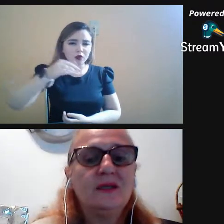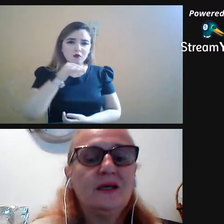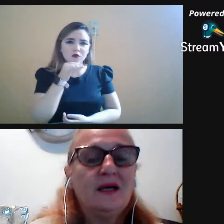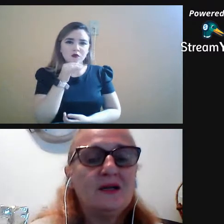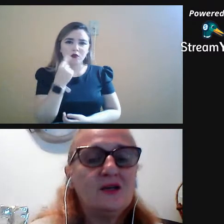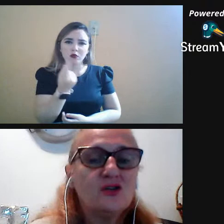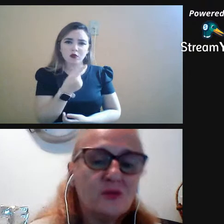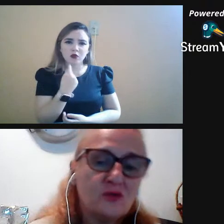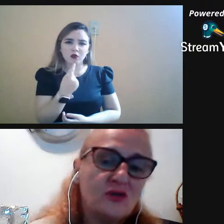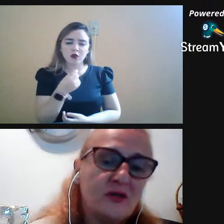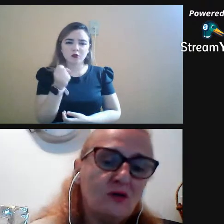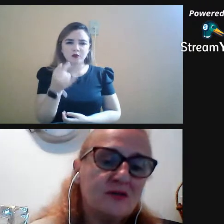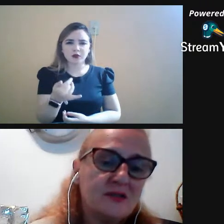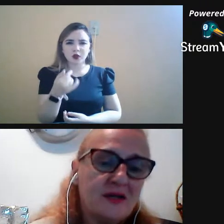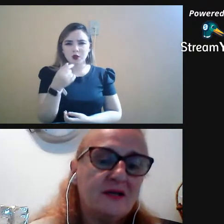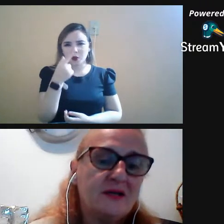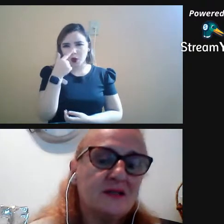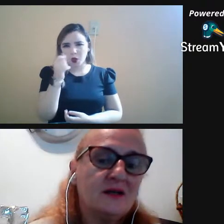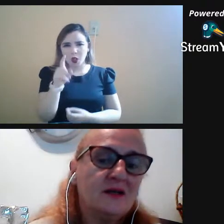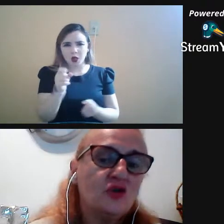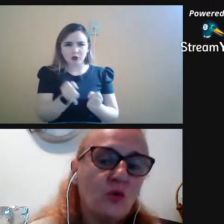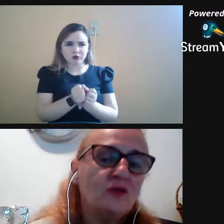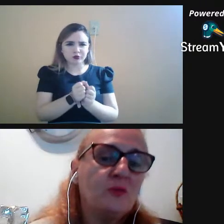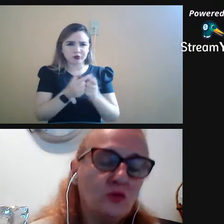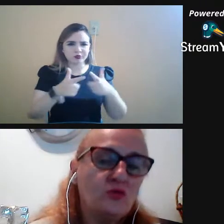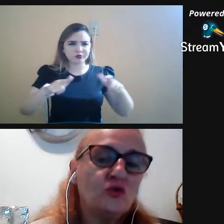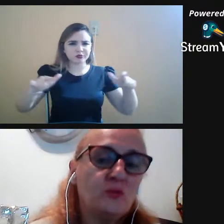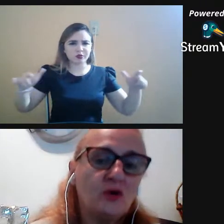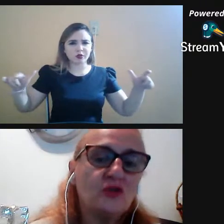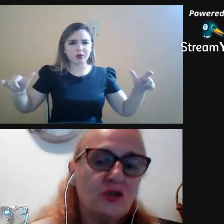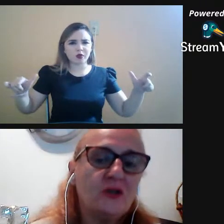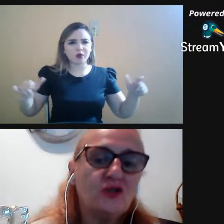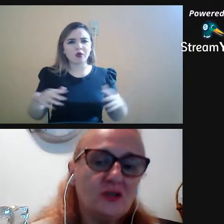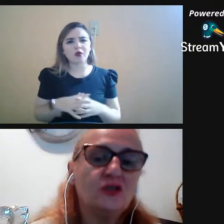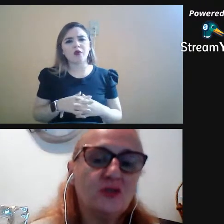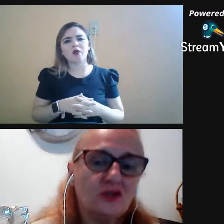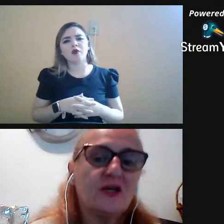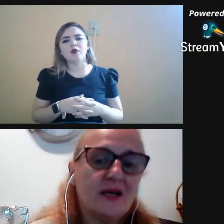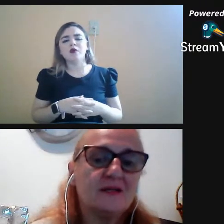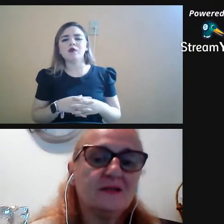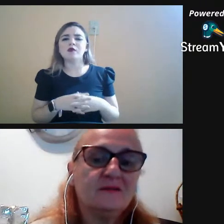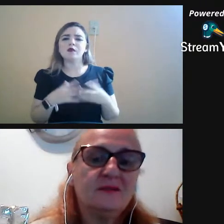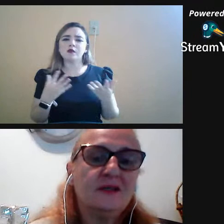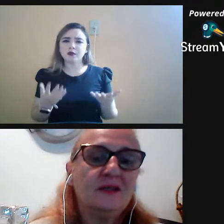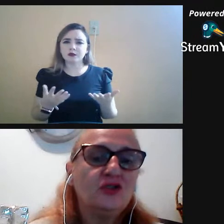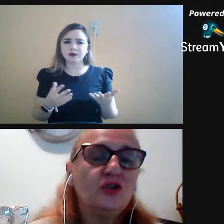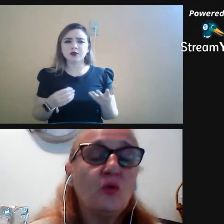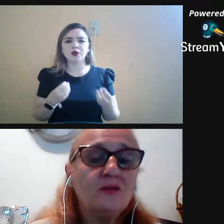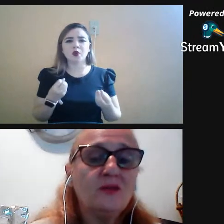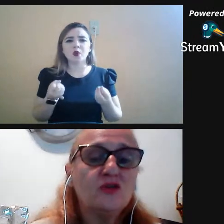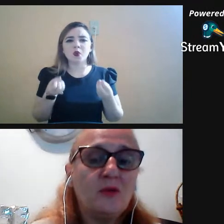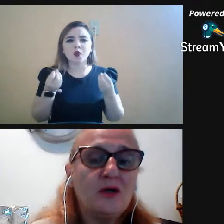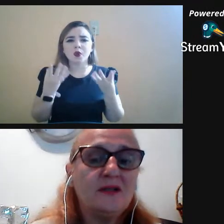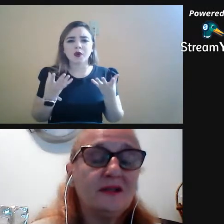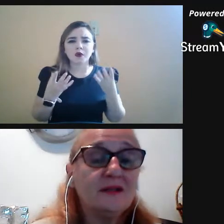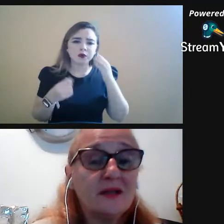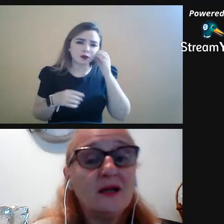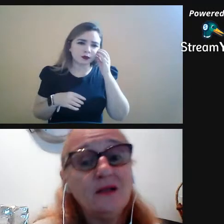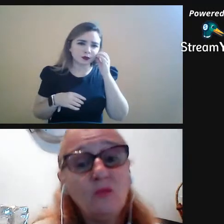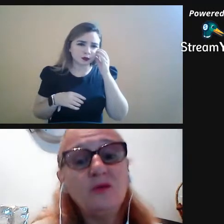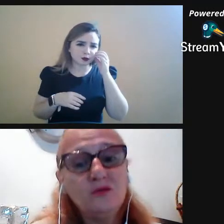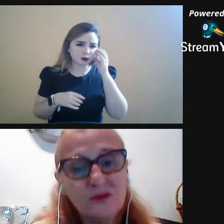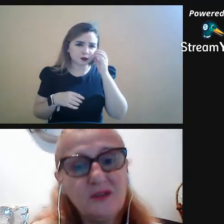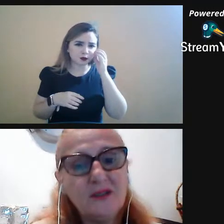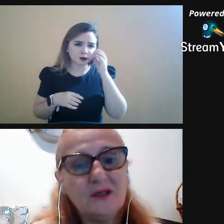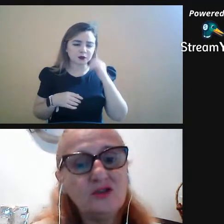sobre o lixão de Gramacho, as pessoas têm consciência de quanto produz por dia de lixo dentro de casa, de quanto